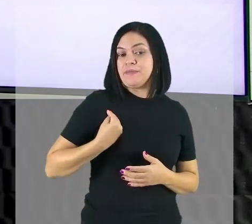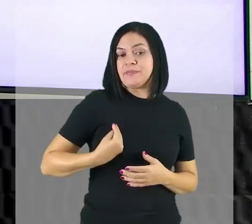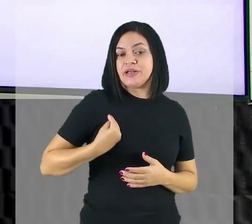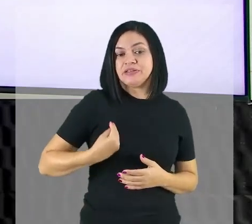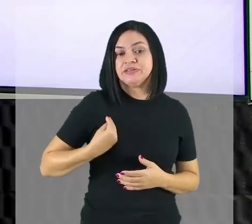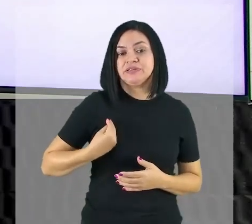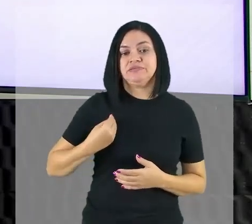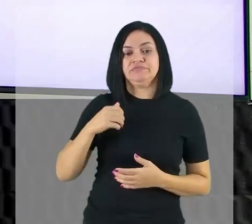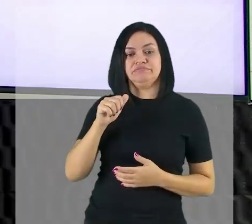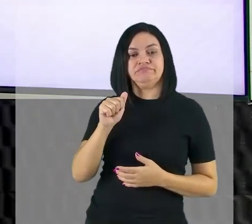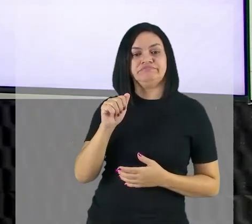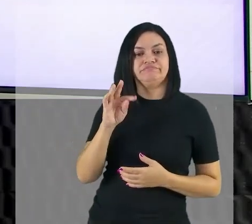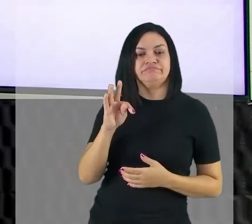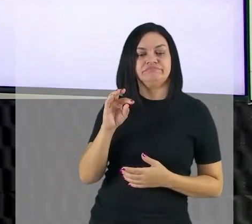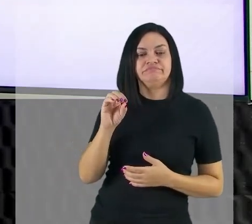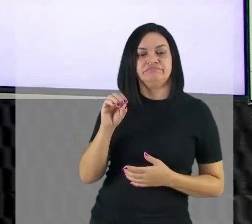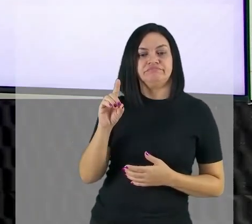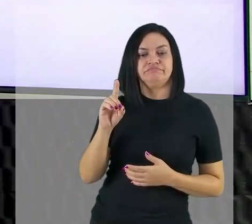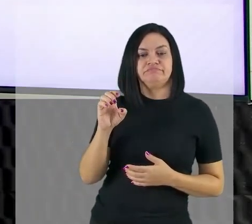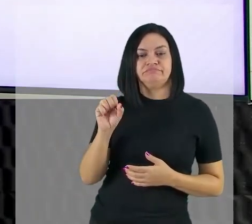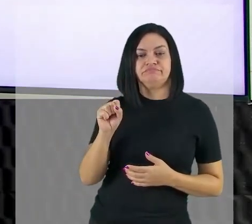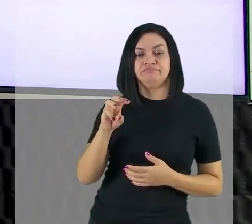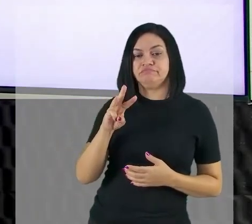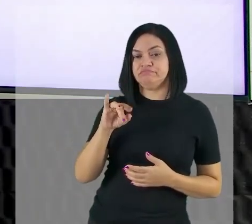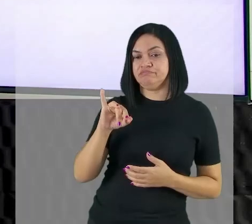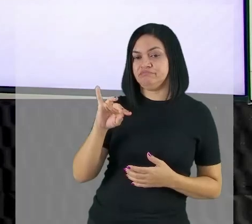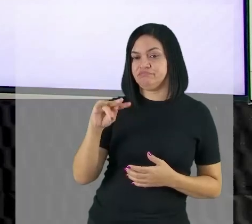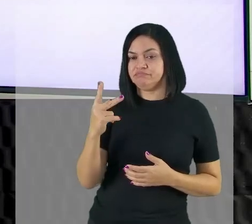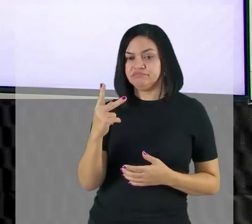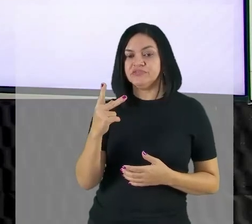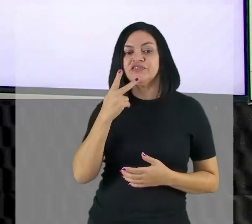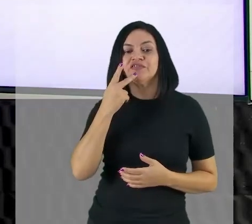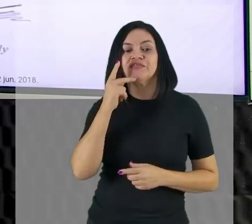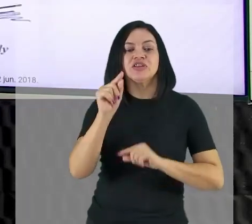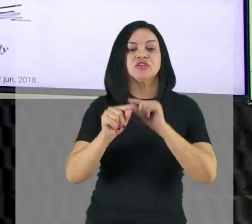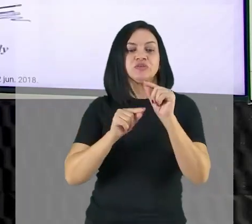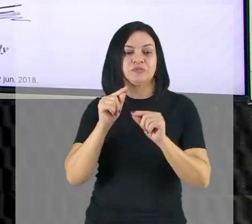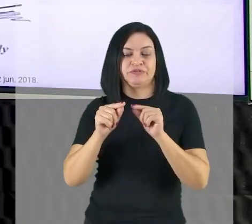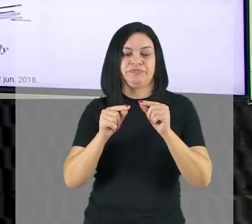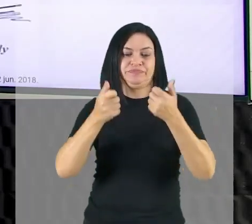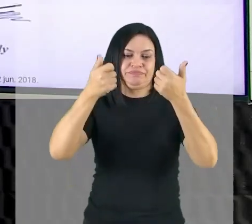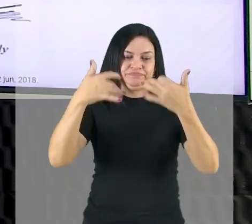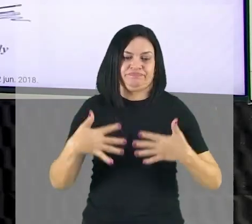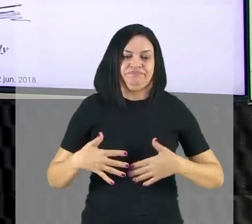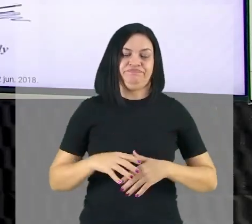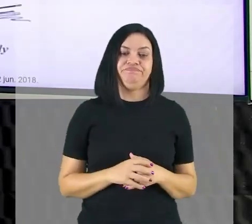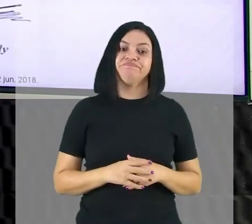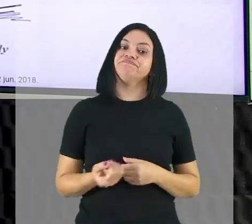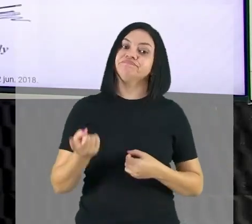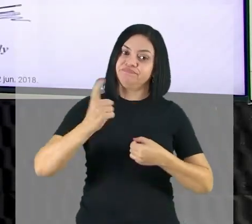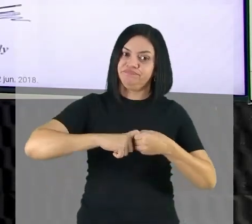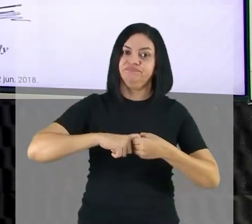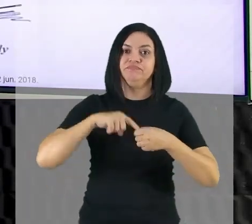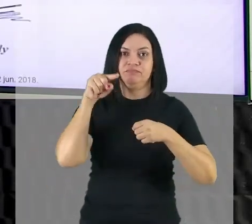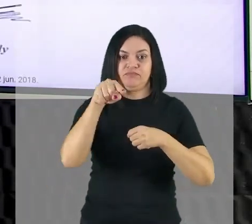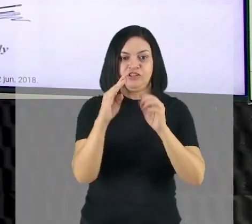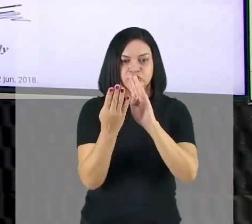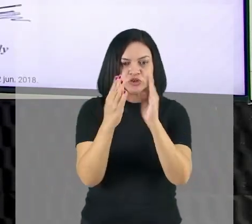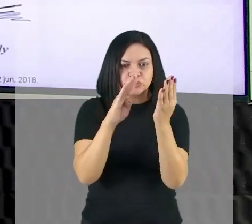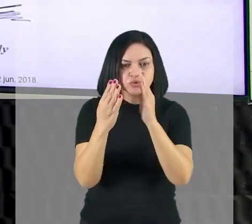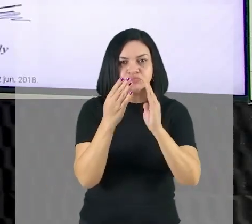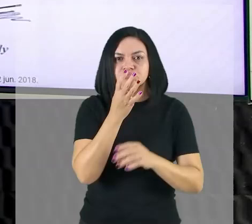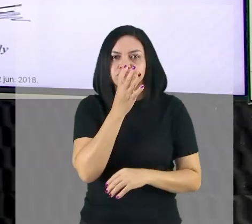at odds with na fala desse personagem do cartoon revela o quê? Então, vamos para o cartoon. Esse